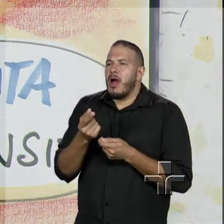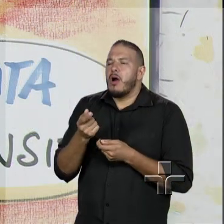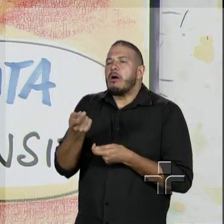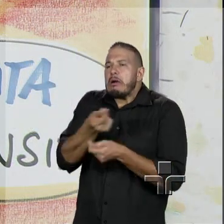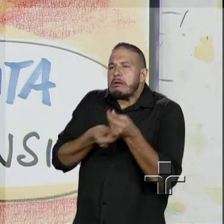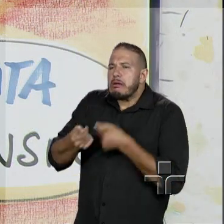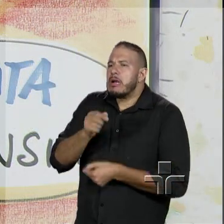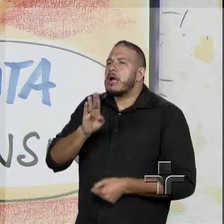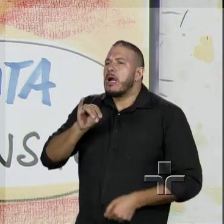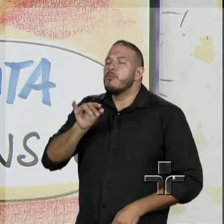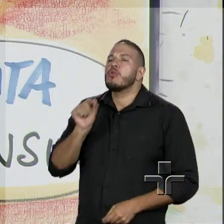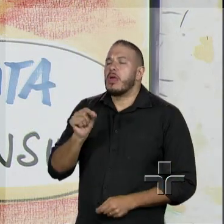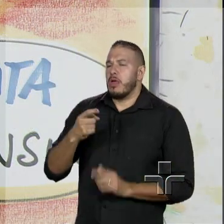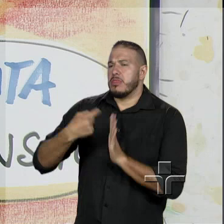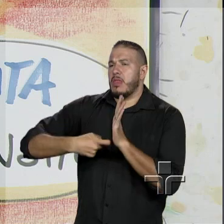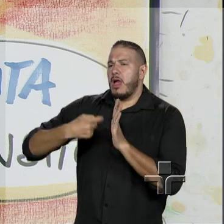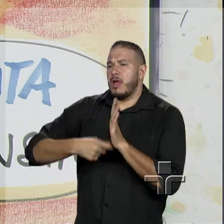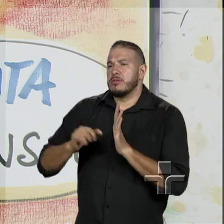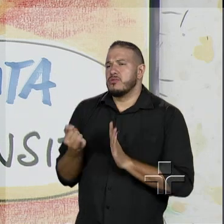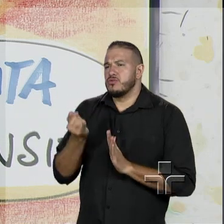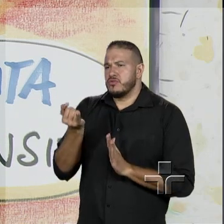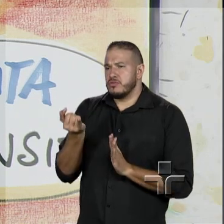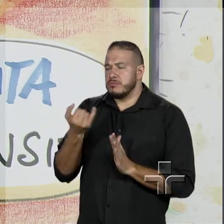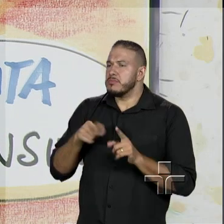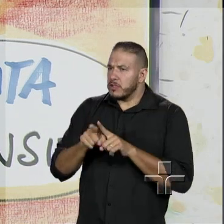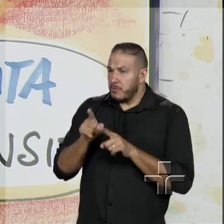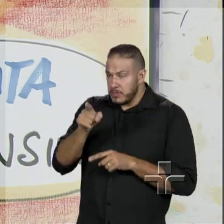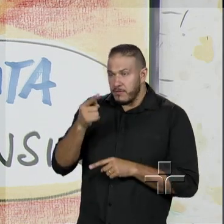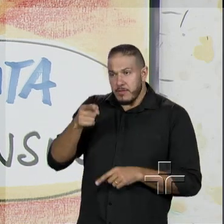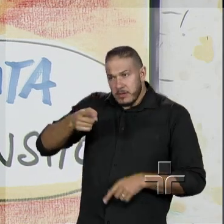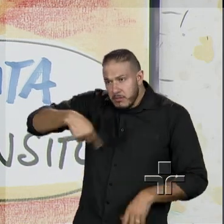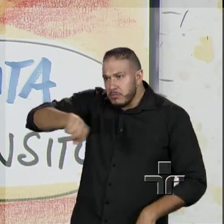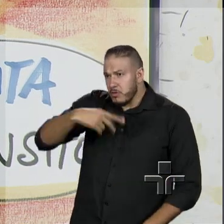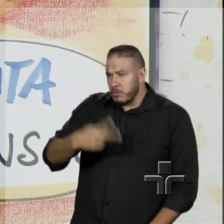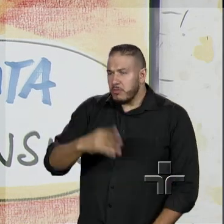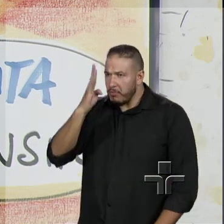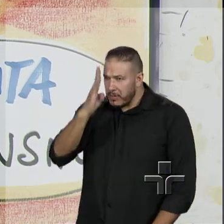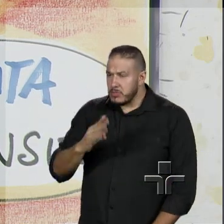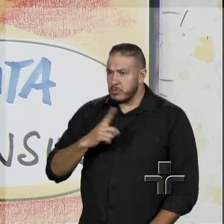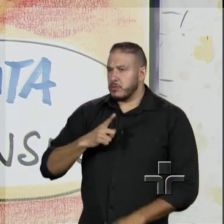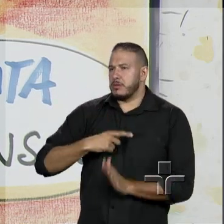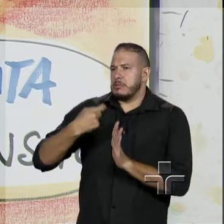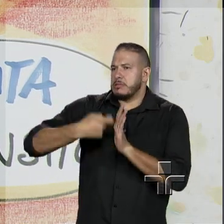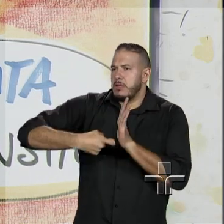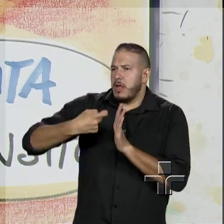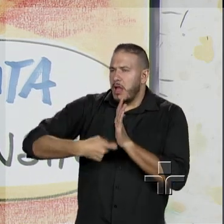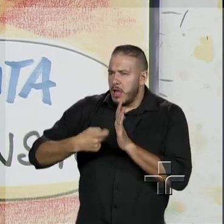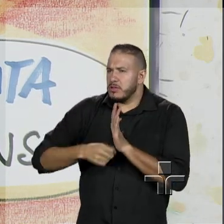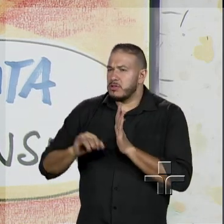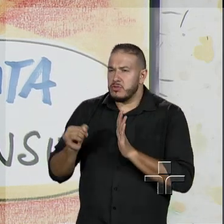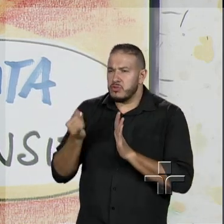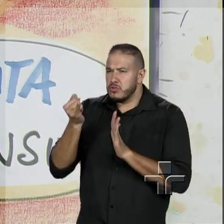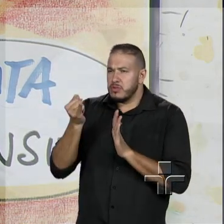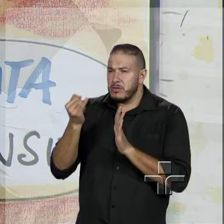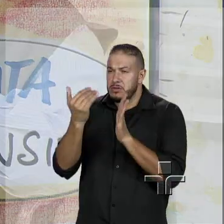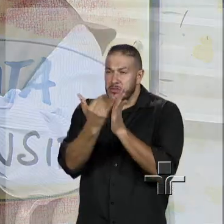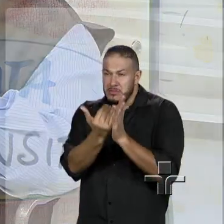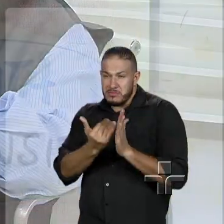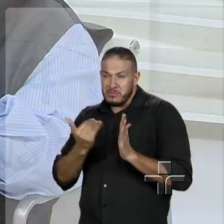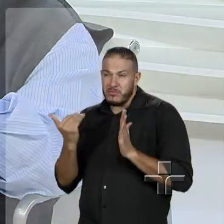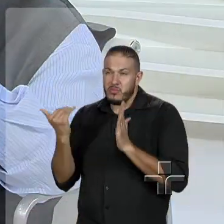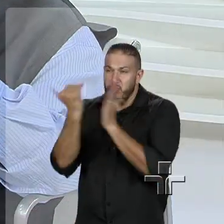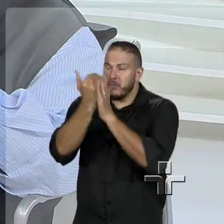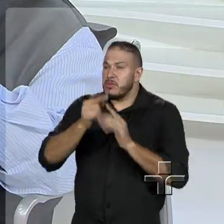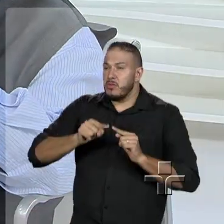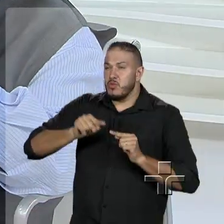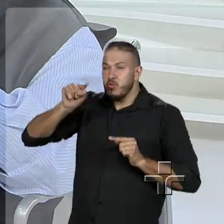juros. Então, você fez um país que tem taxa de juros supervalorizada